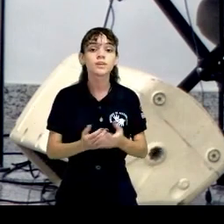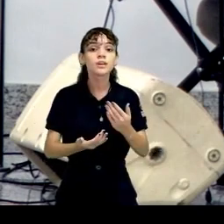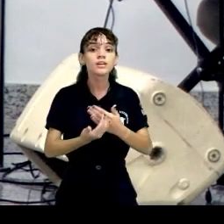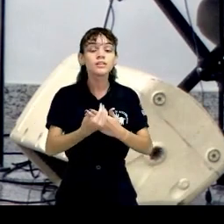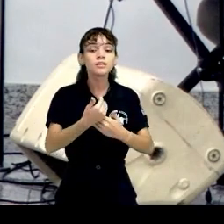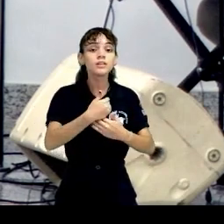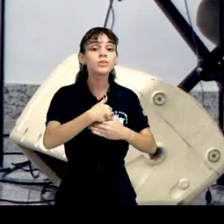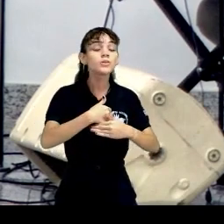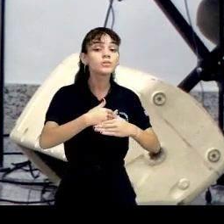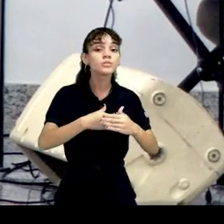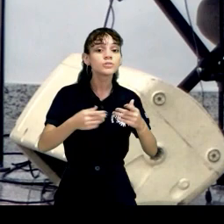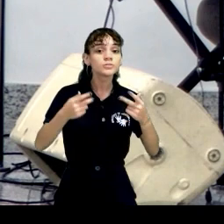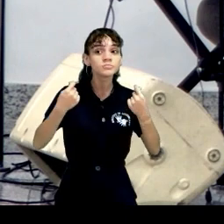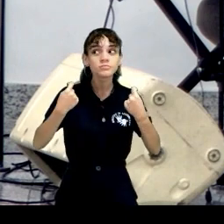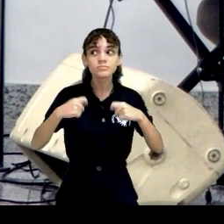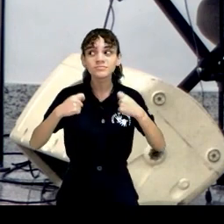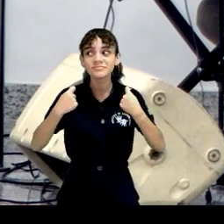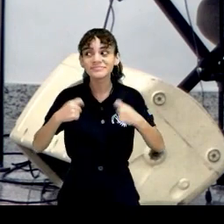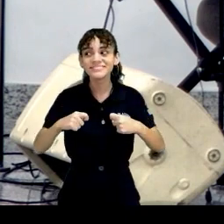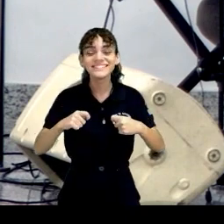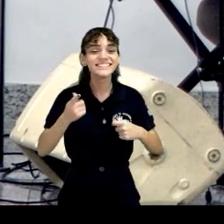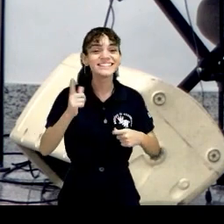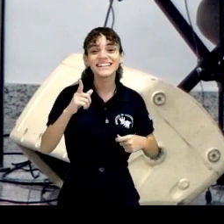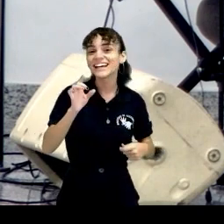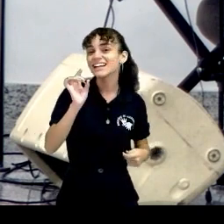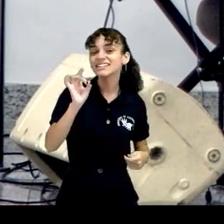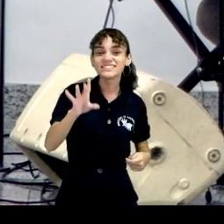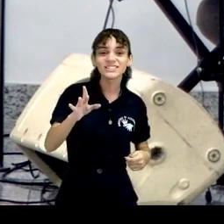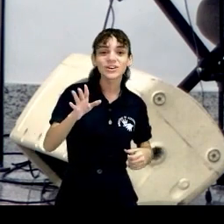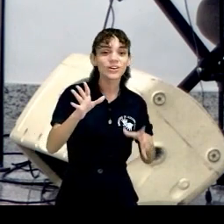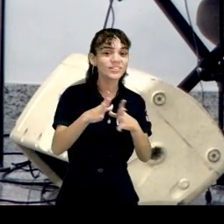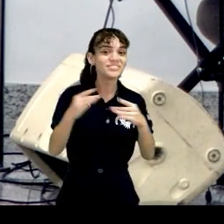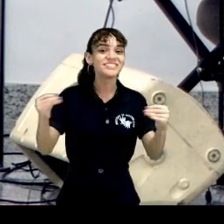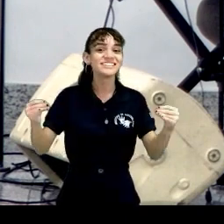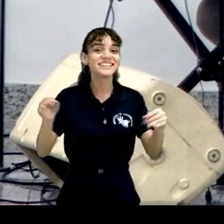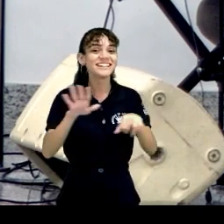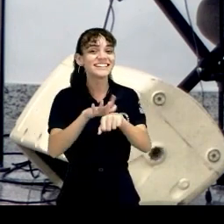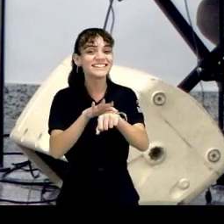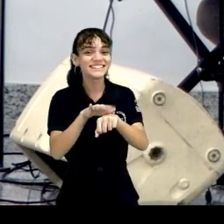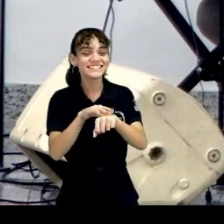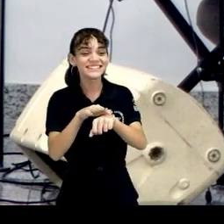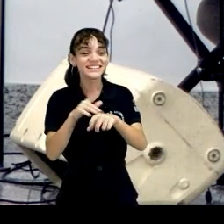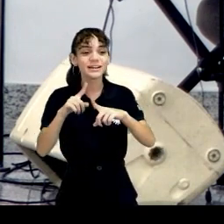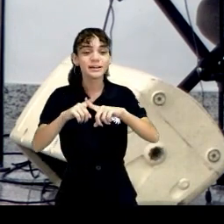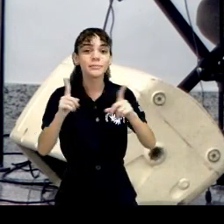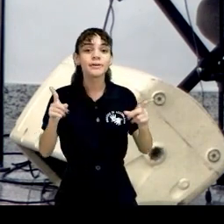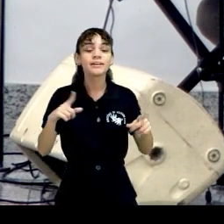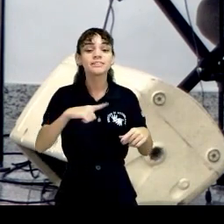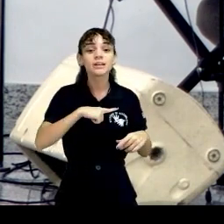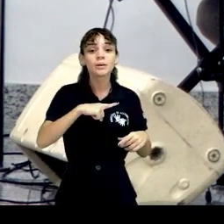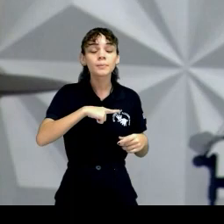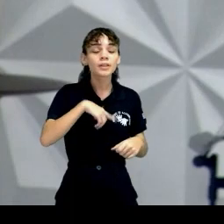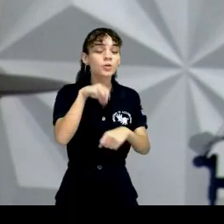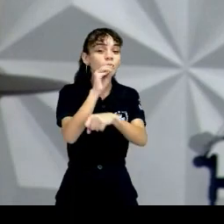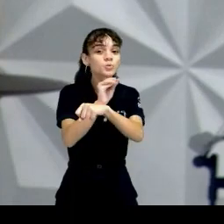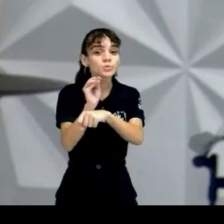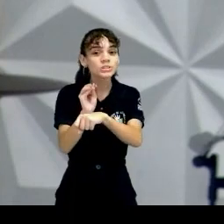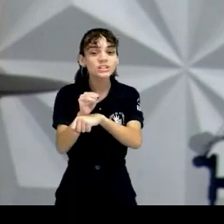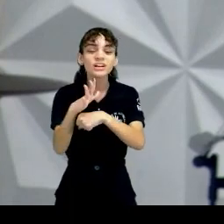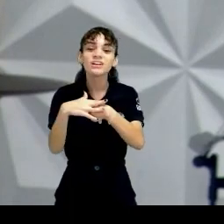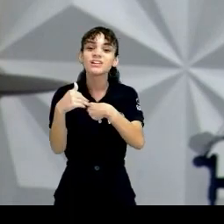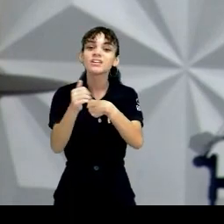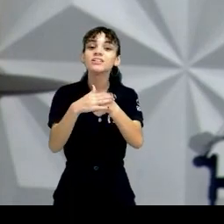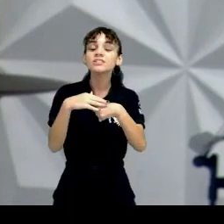cura de suas enfermidades, mas a compaixão de Jesus. Jesus, tem compaixão de mim? E quantas experiências de alguns